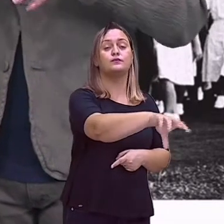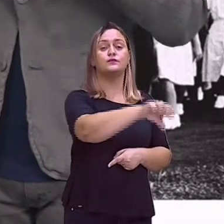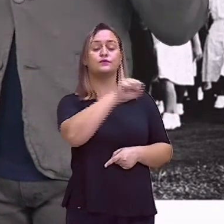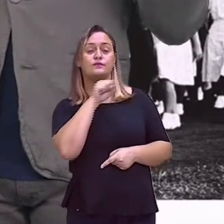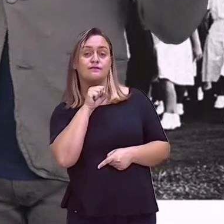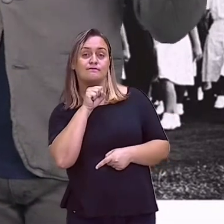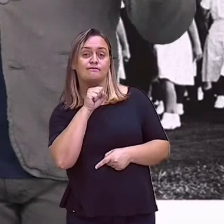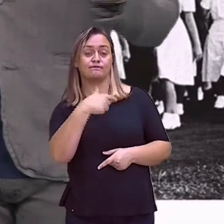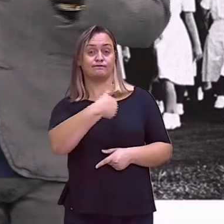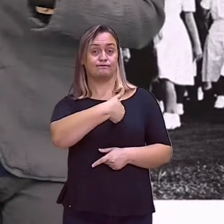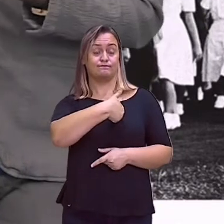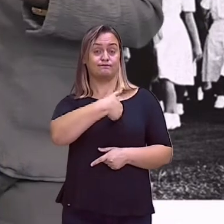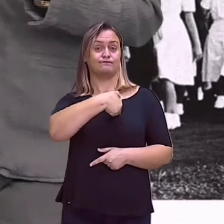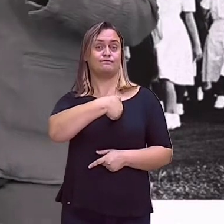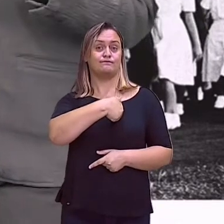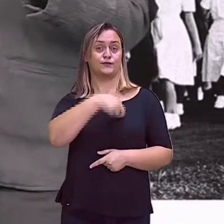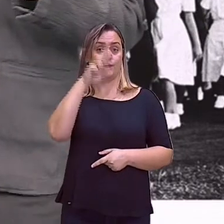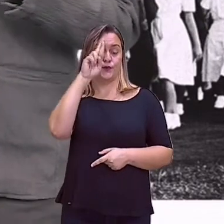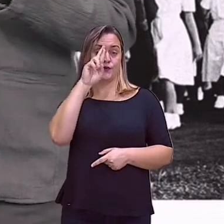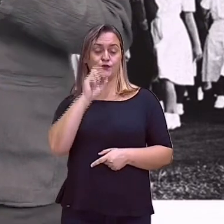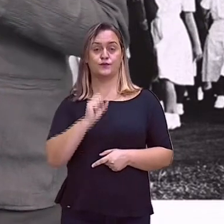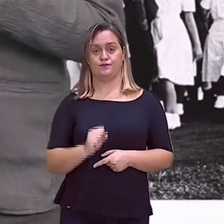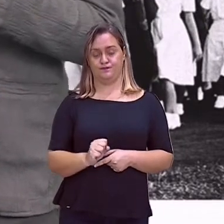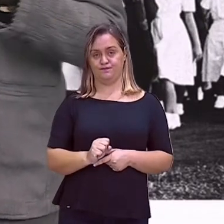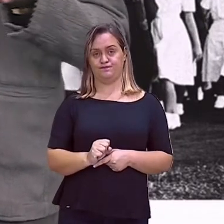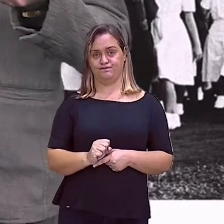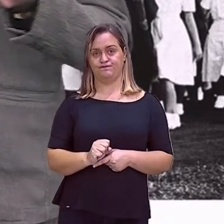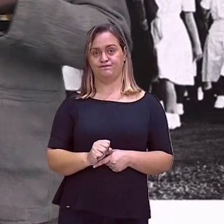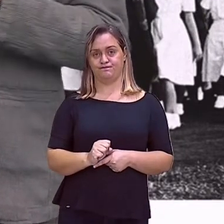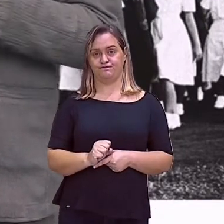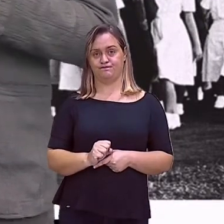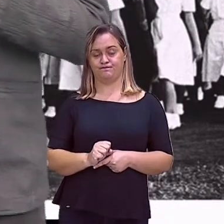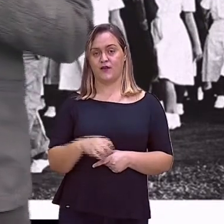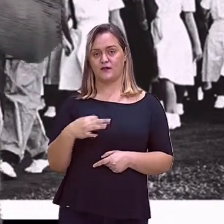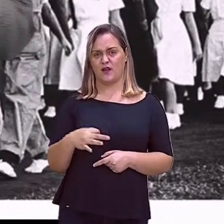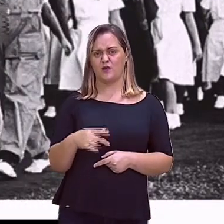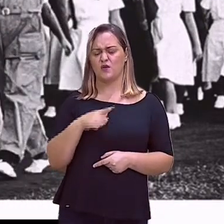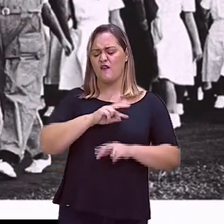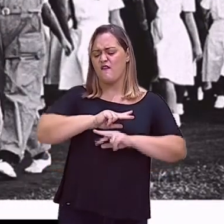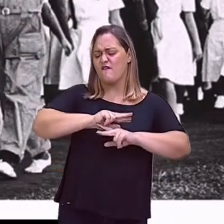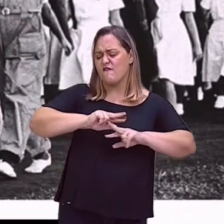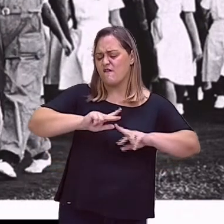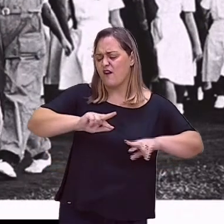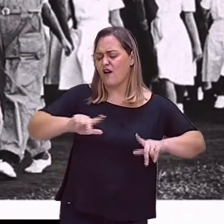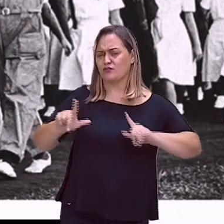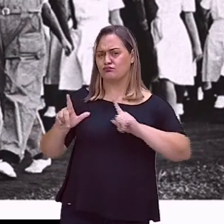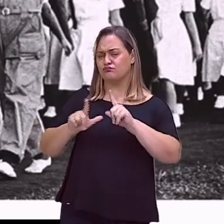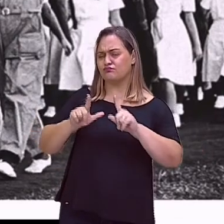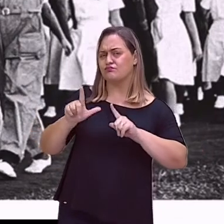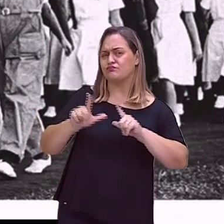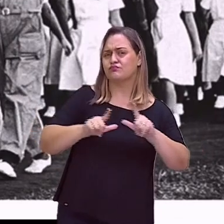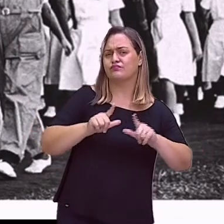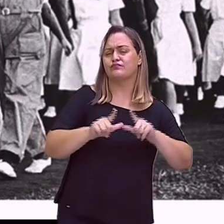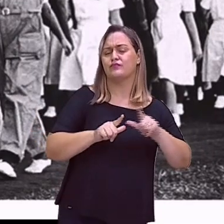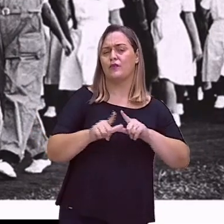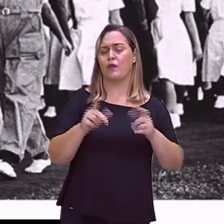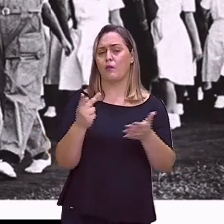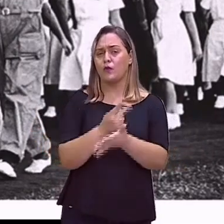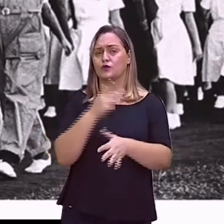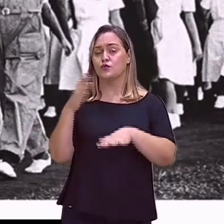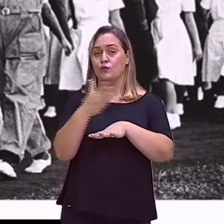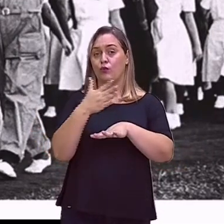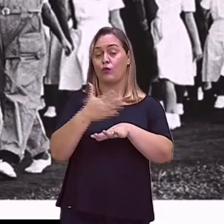E teve muitas artimanhas políticas, que foi um golpe, né? Ele não foi eleito